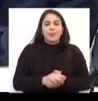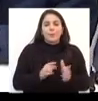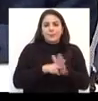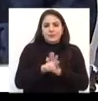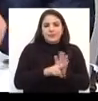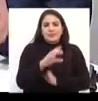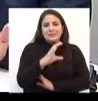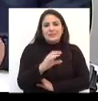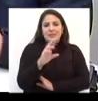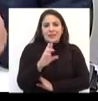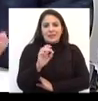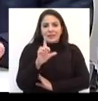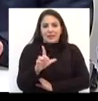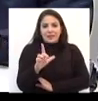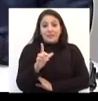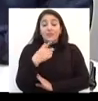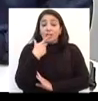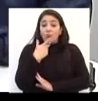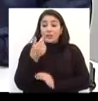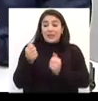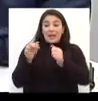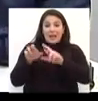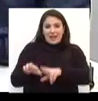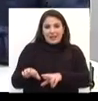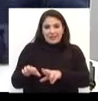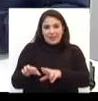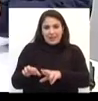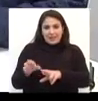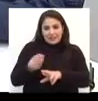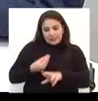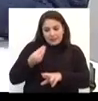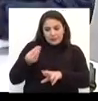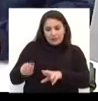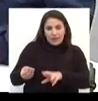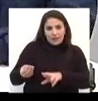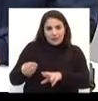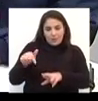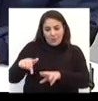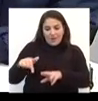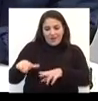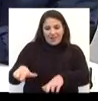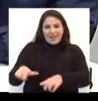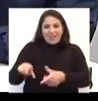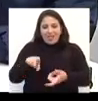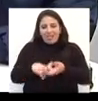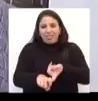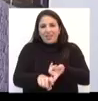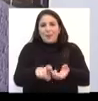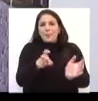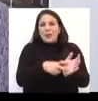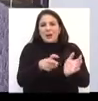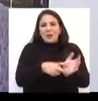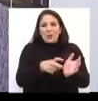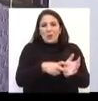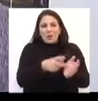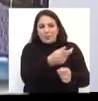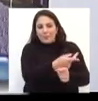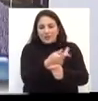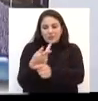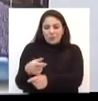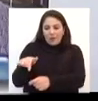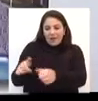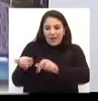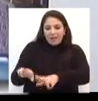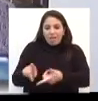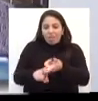da CLR identificou que a área doada foi hipotecada para a concessão de empréstimos. Nós fomos até o registro